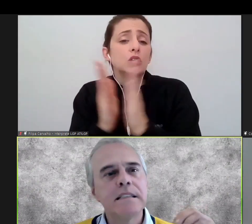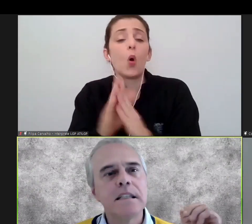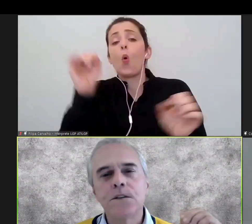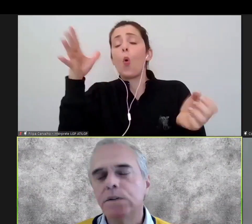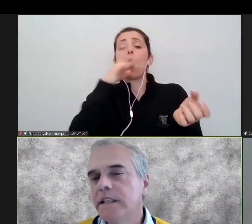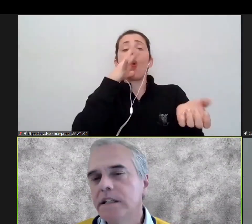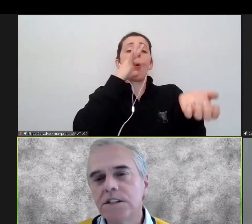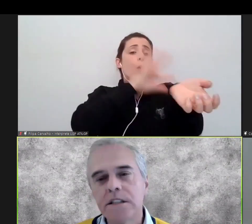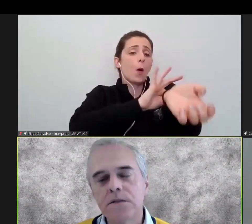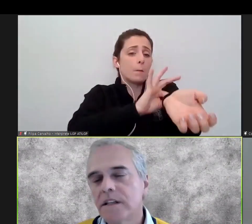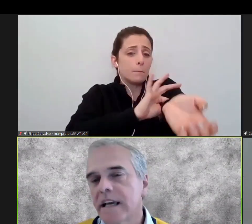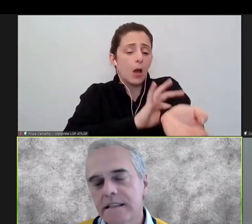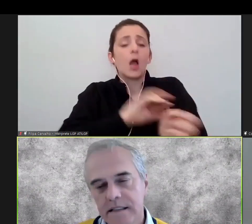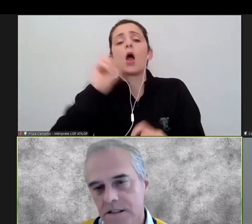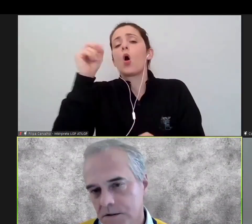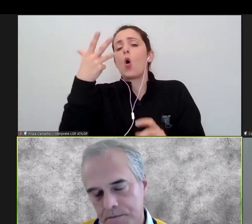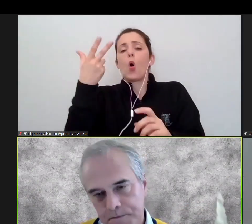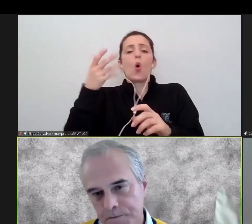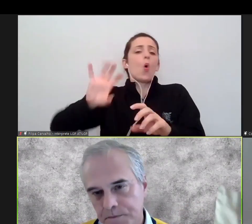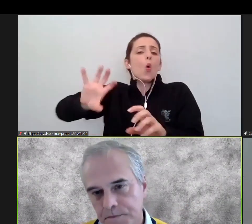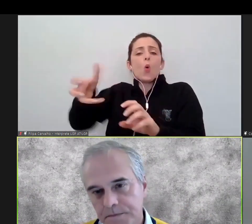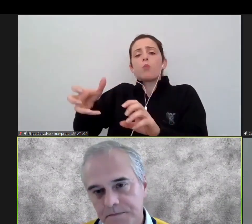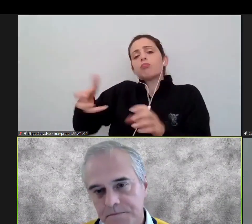pele, seja origem, o que quer que seja.